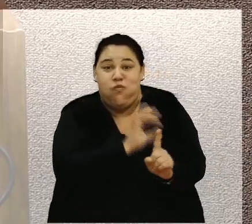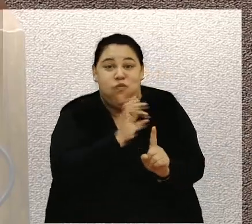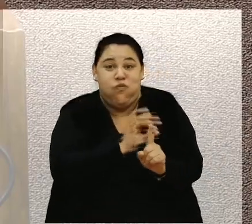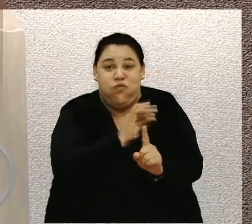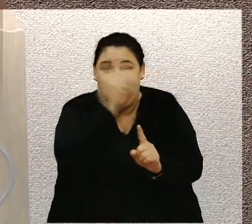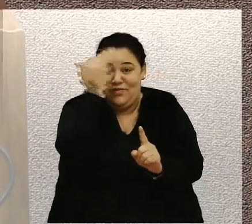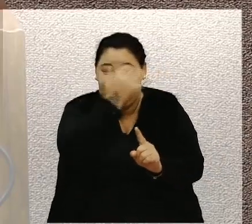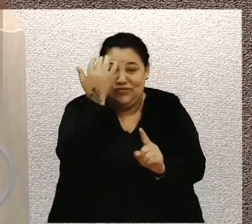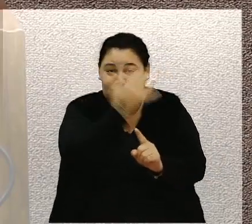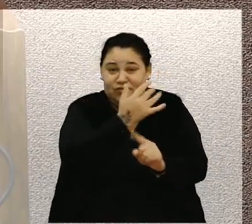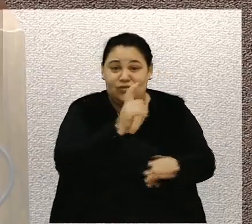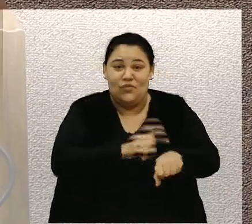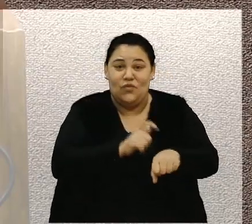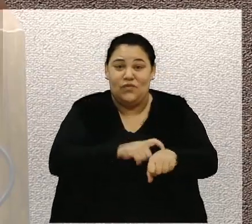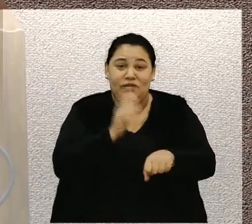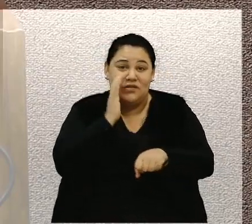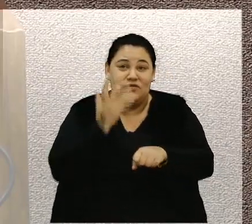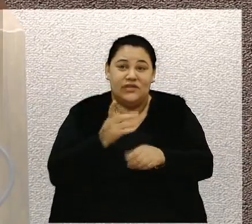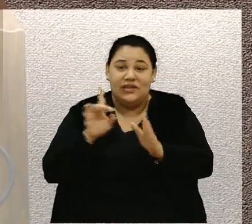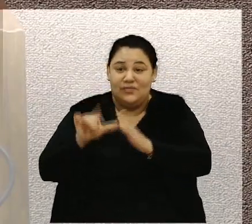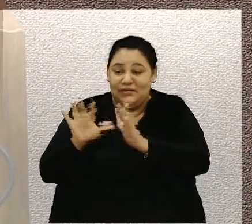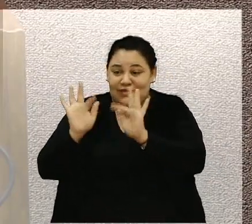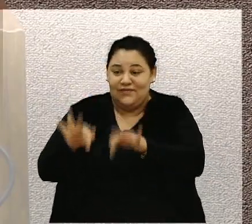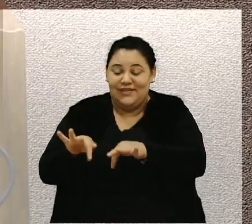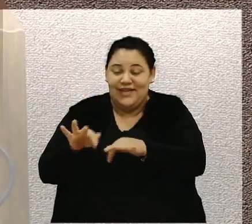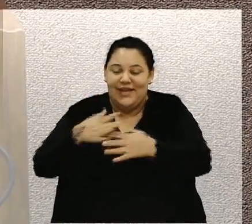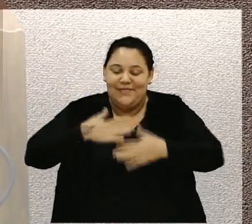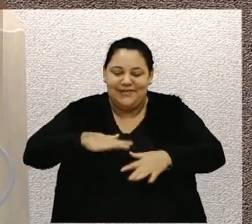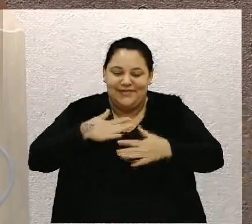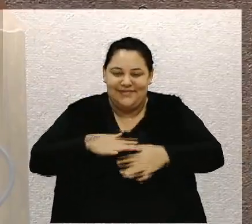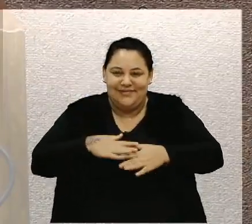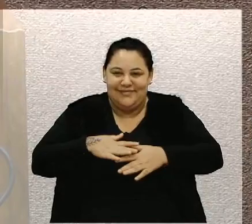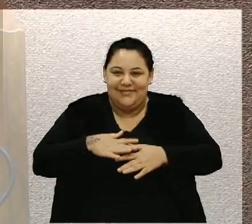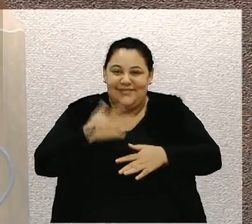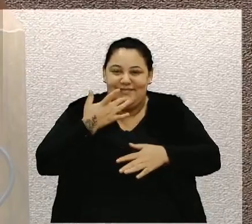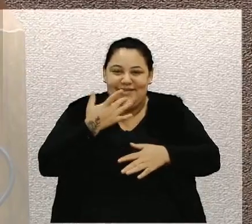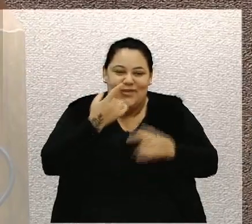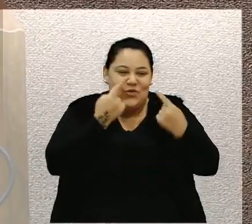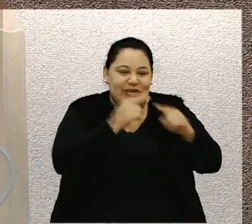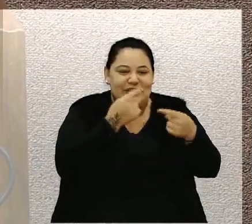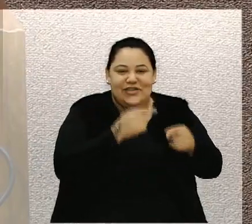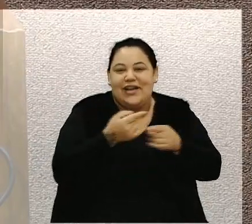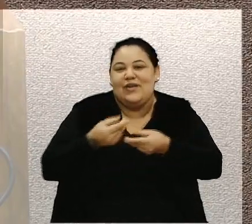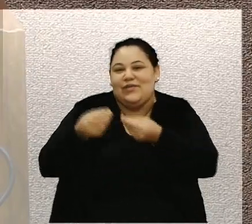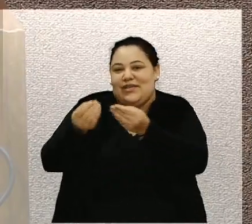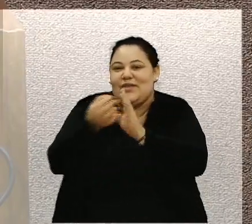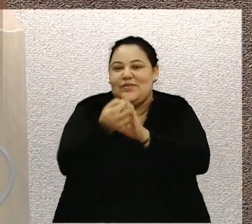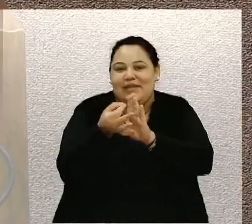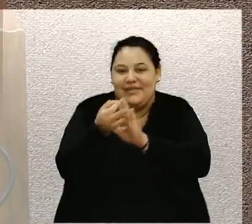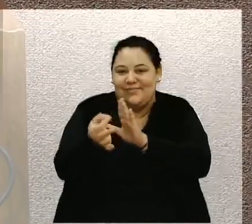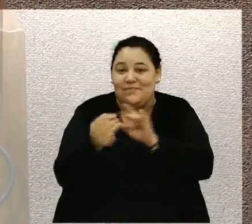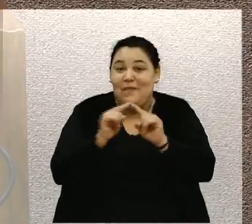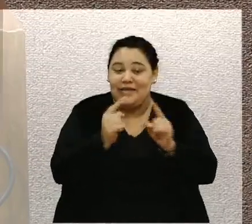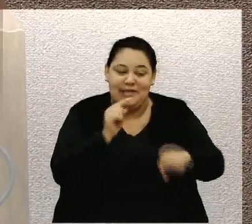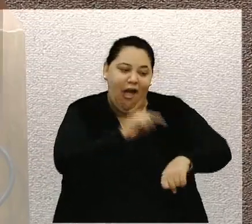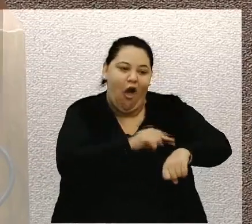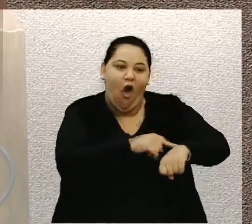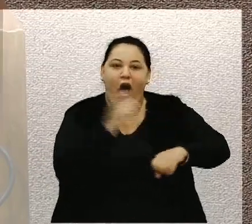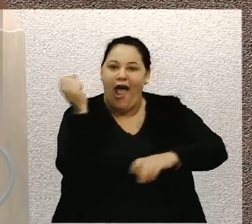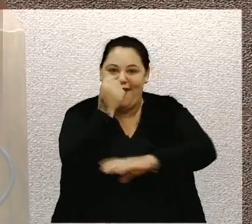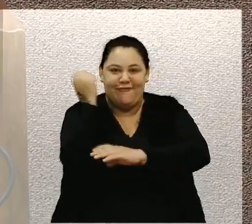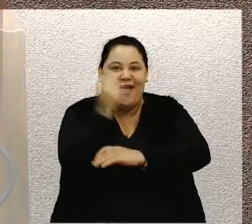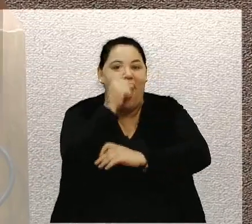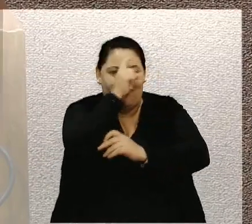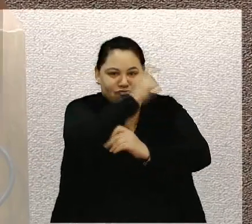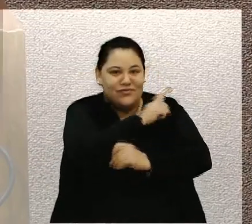passando, né? Depois que passou, aí fica mais fácil, né, ou criticar ou sugerir, né? Mas este ponto que eu gostaria